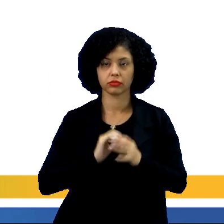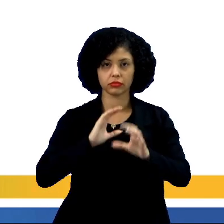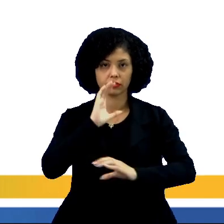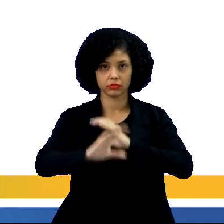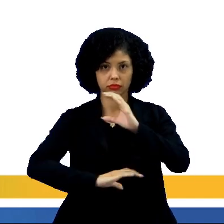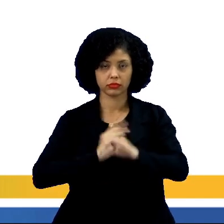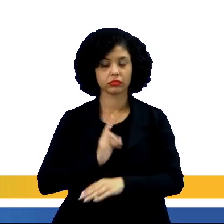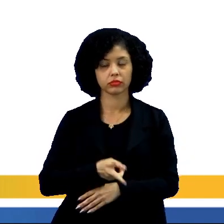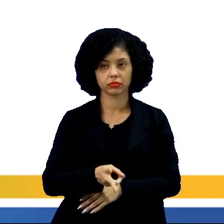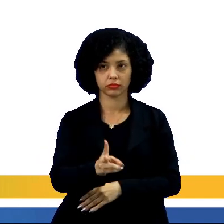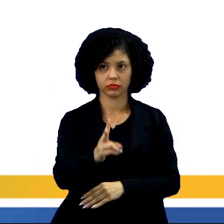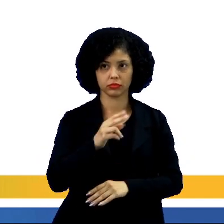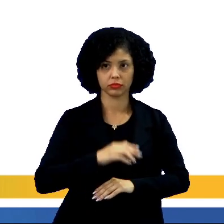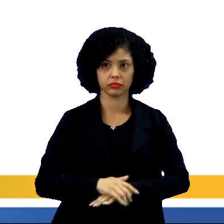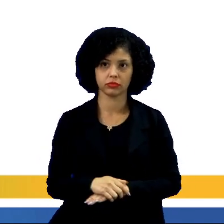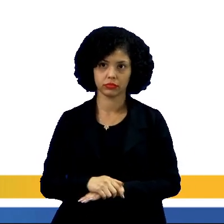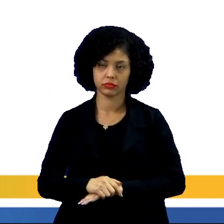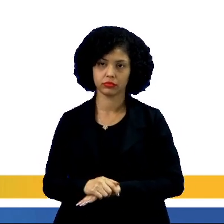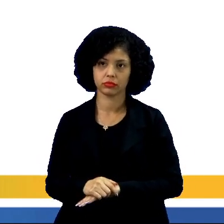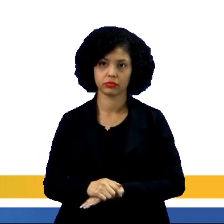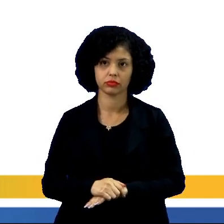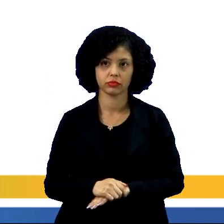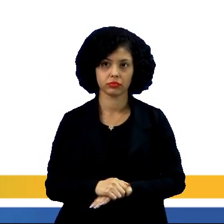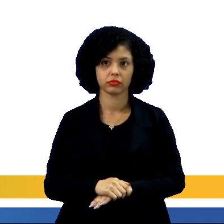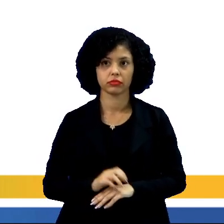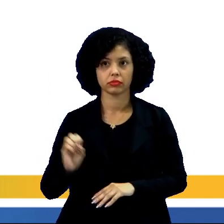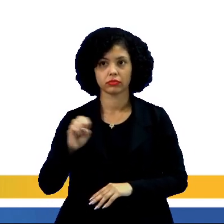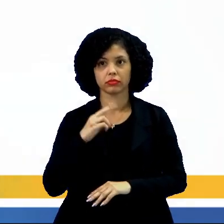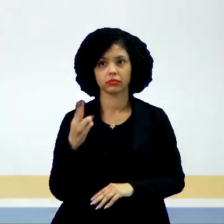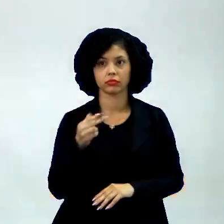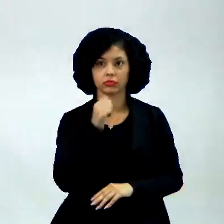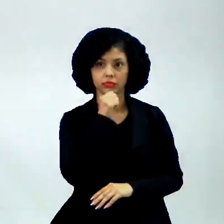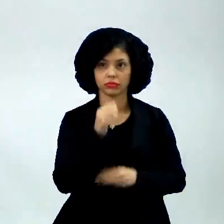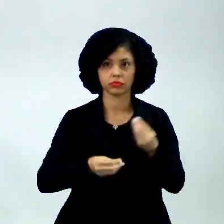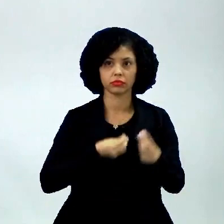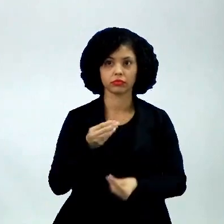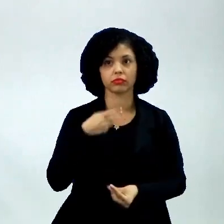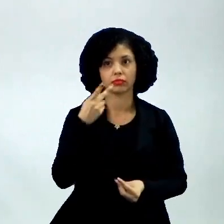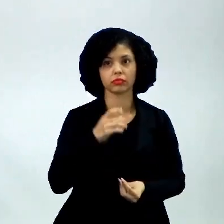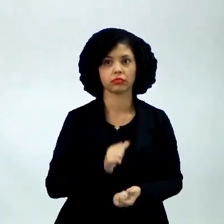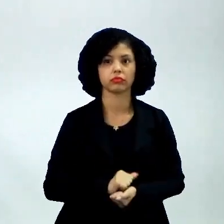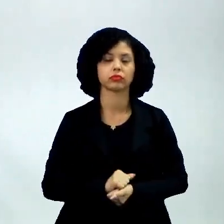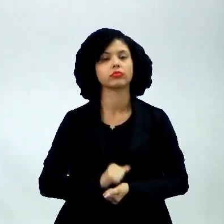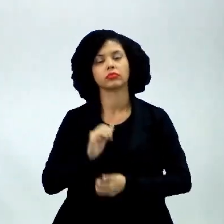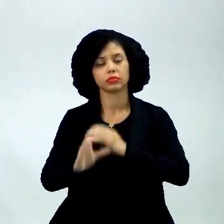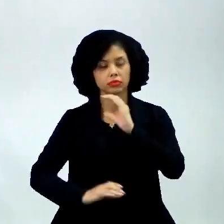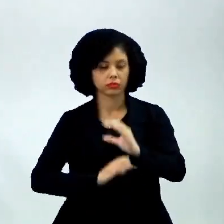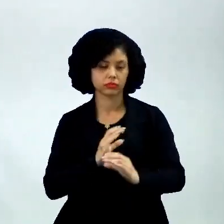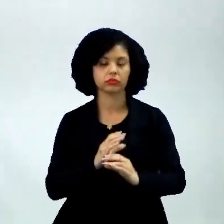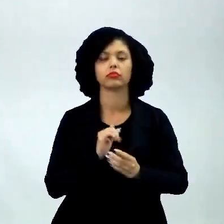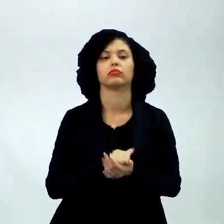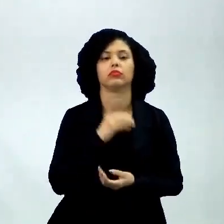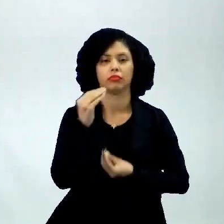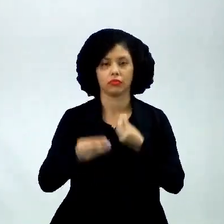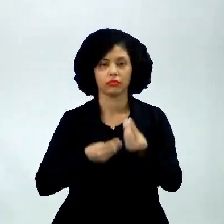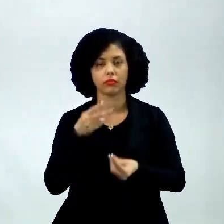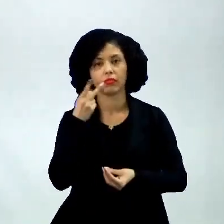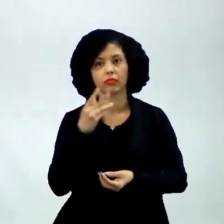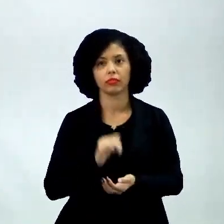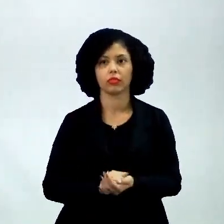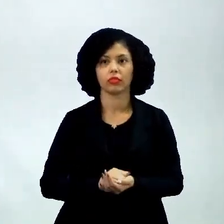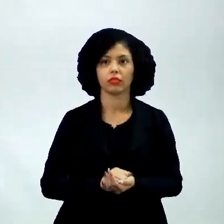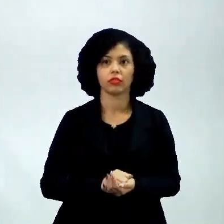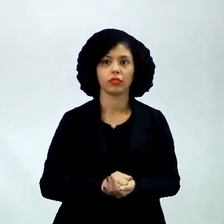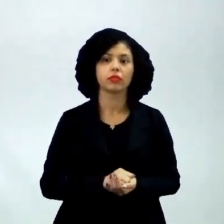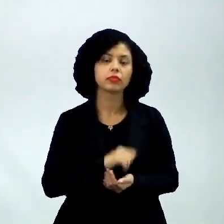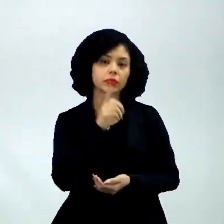sendo ele circular e constante. Ou seja, como a gente está falando de ciclo hidrológico, como eu falei para vocês, é o ciclo